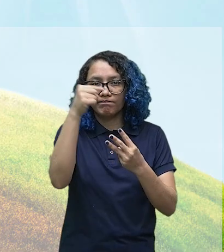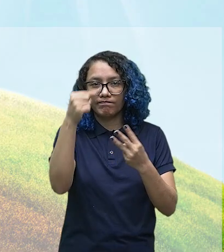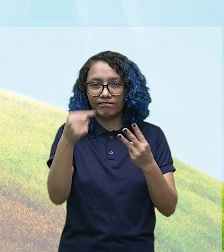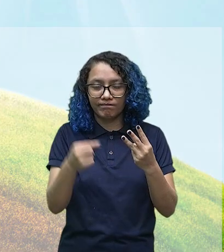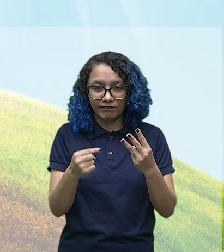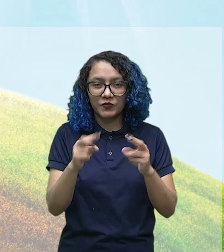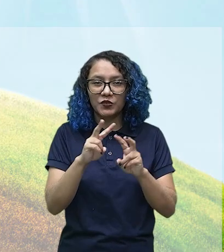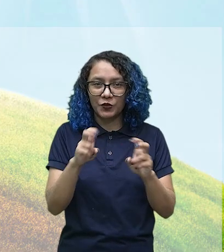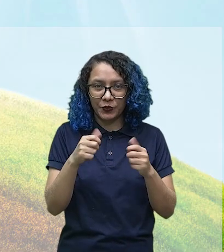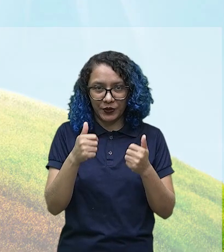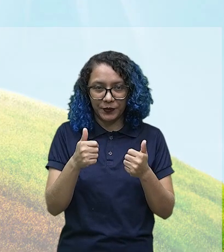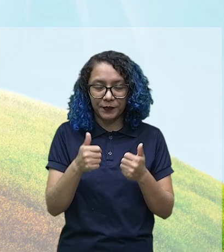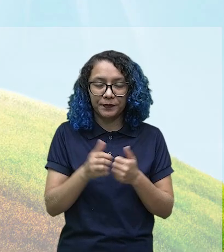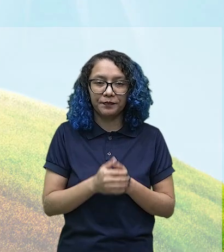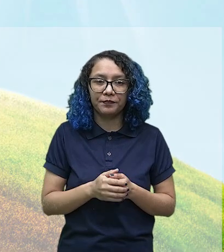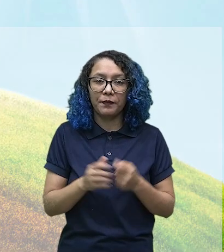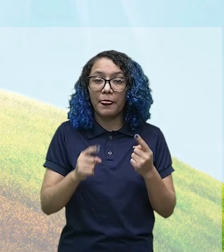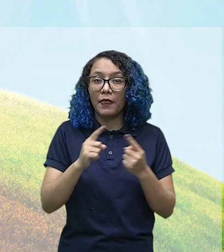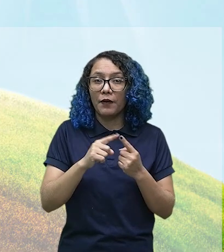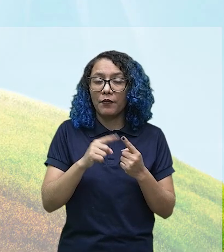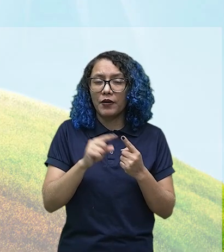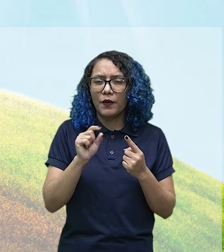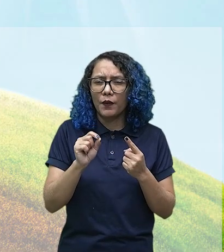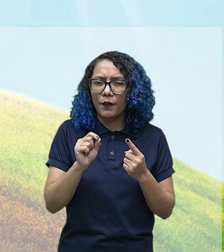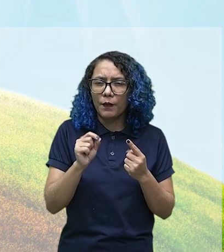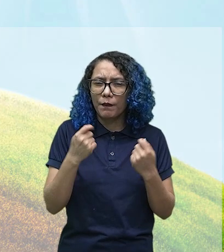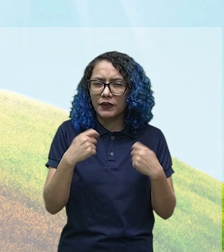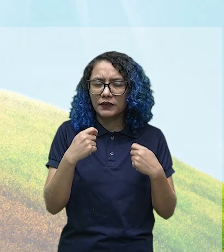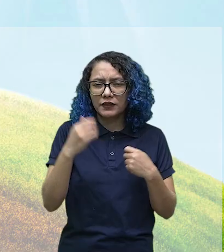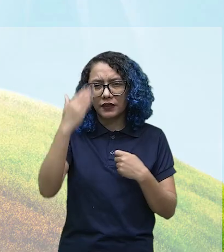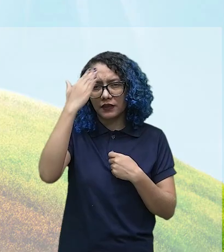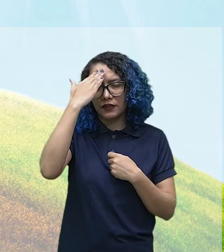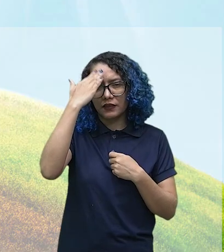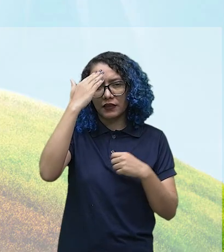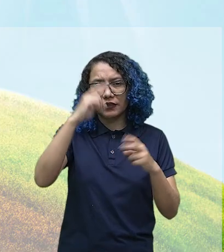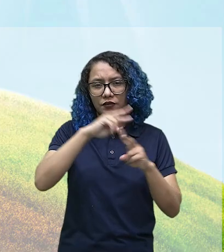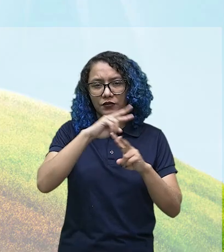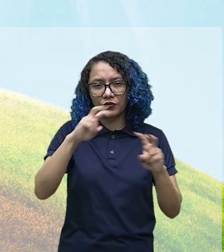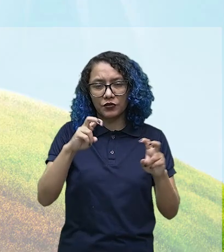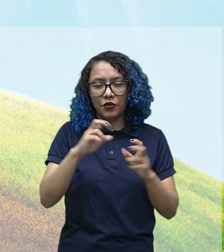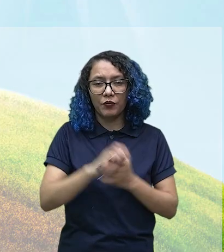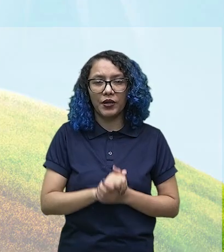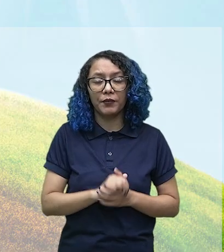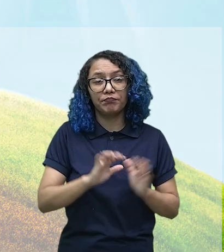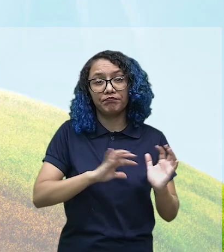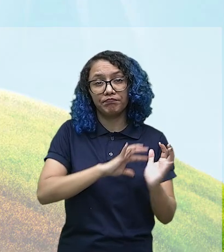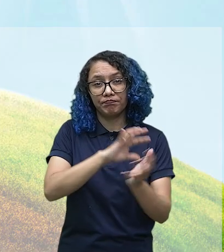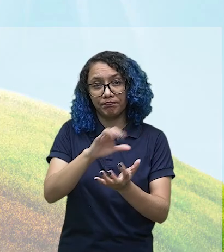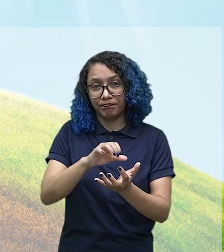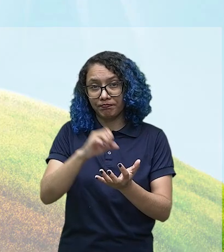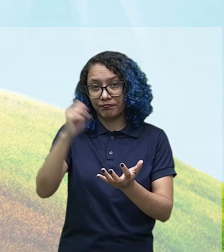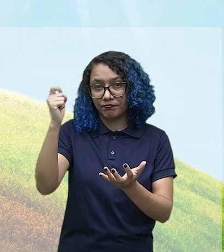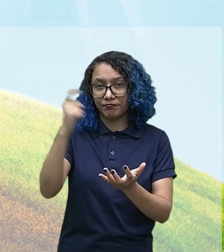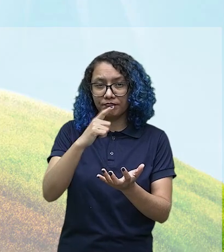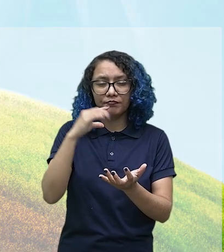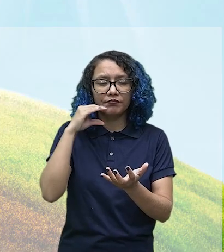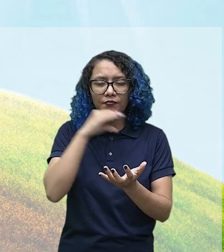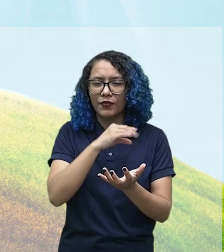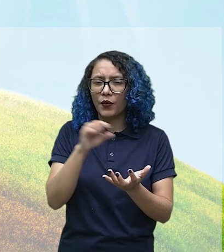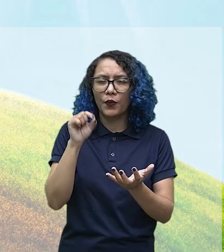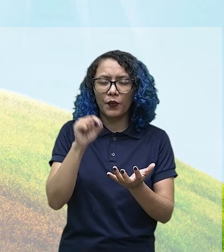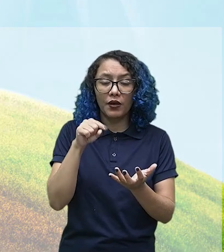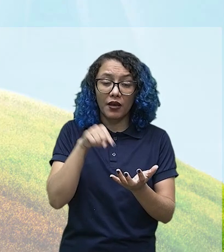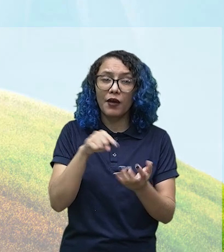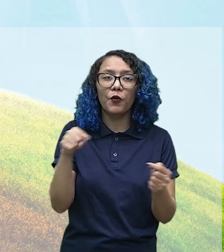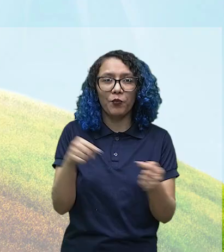nesse processo chamado, nesse fenômeno chamado de aquecimento global. O primeiro passo é a gente entender o que é o fenômeno conhecido